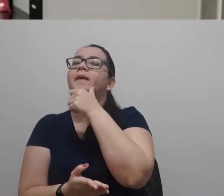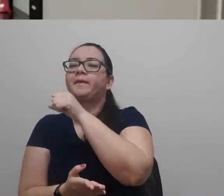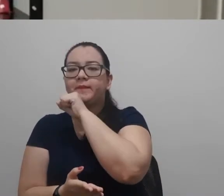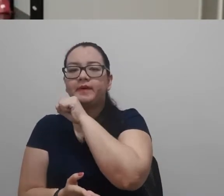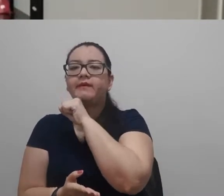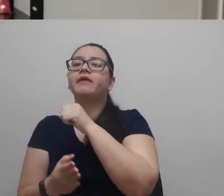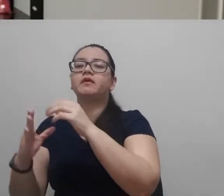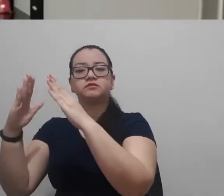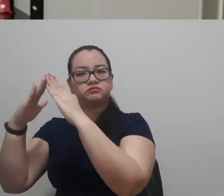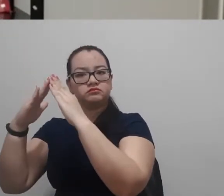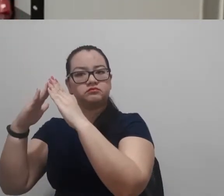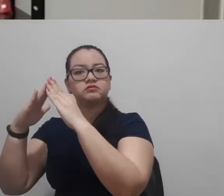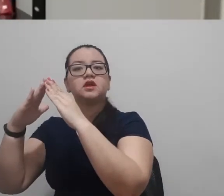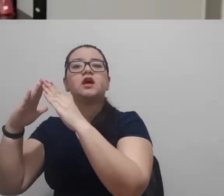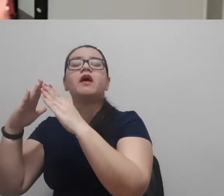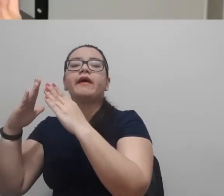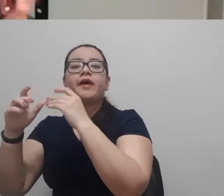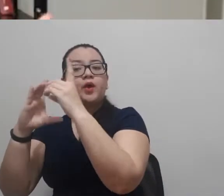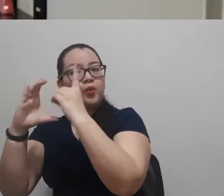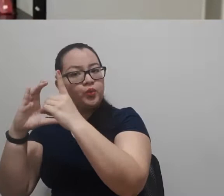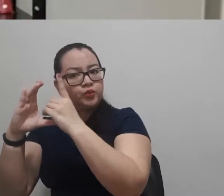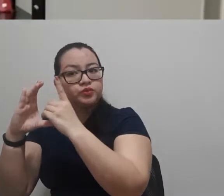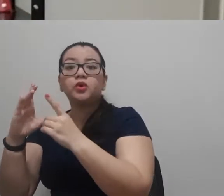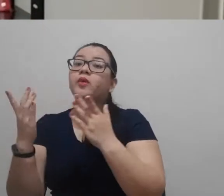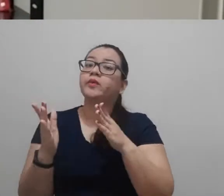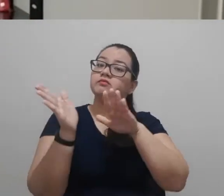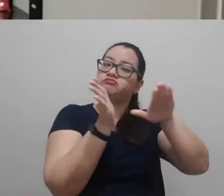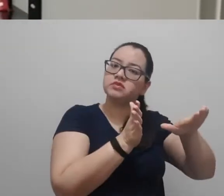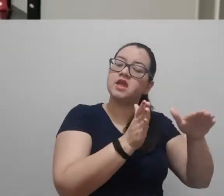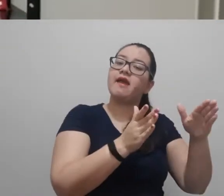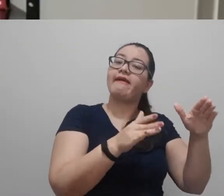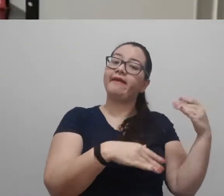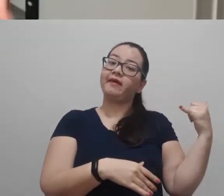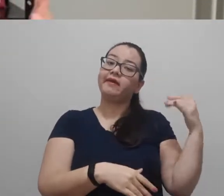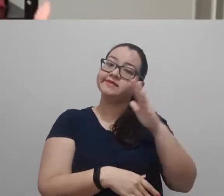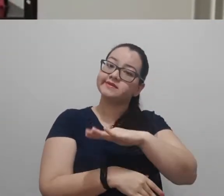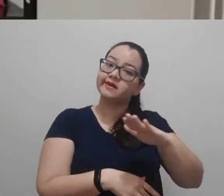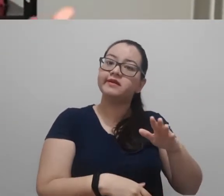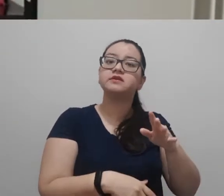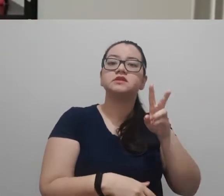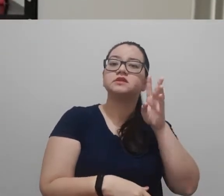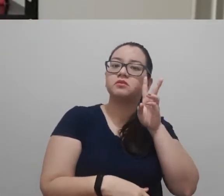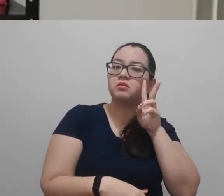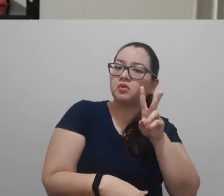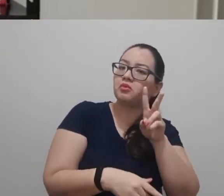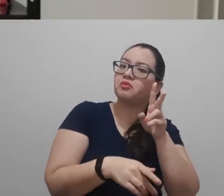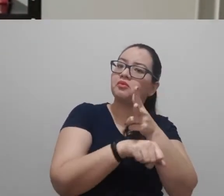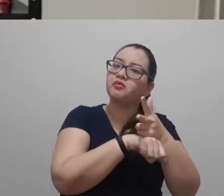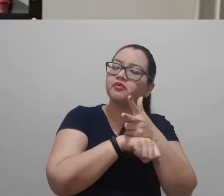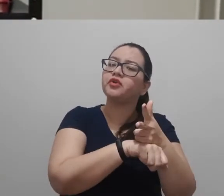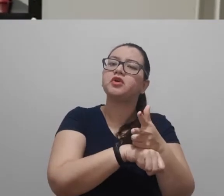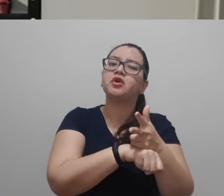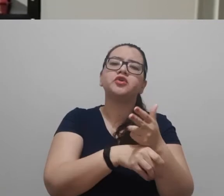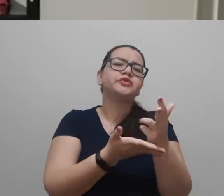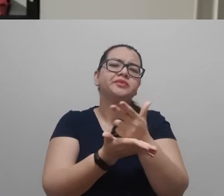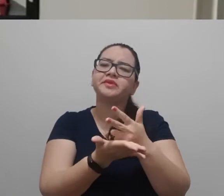culto doméstico, as crianças sejam orientadas a assistirem os videozinhos que estão sendo enviados e fazerem as atividades de pintura